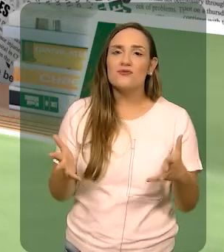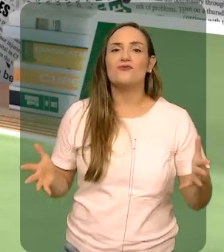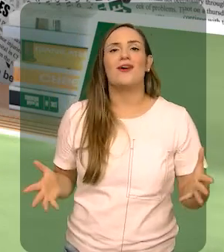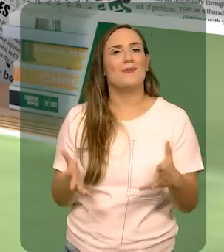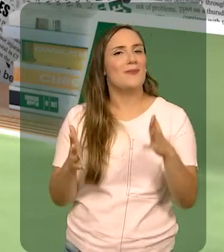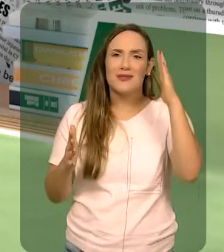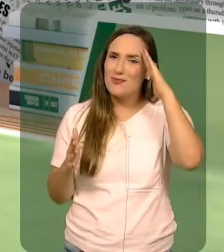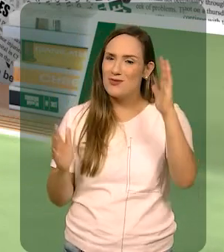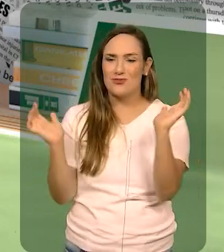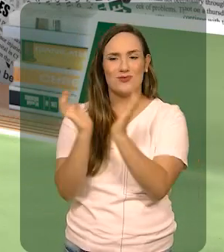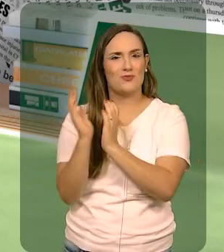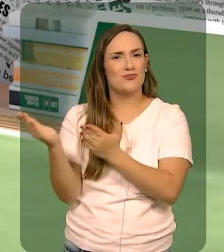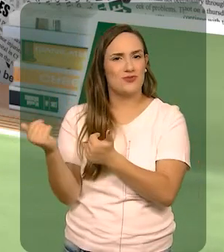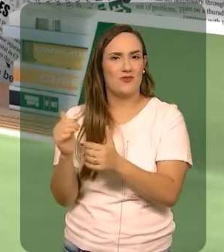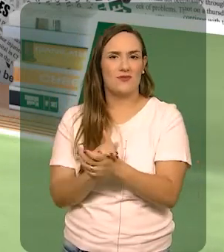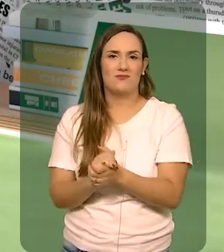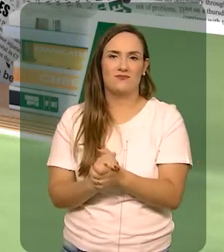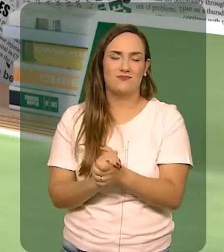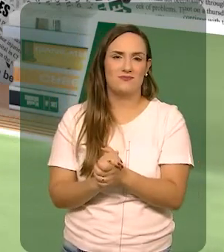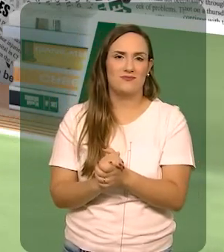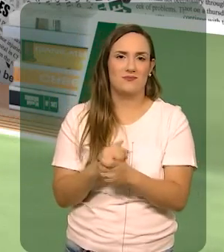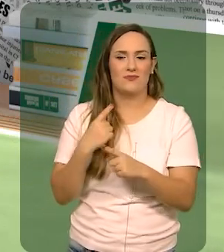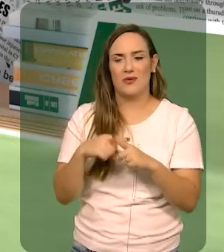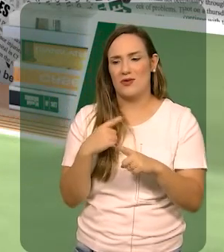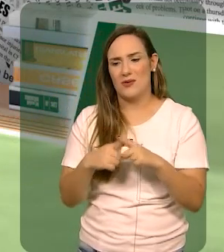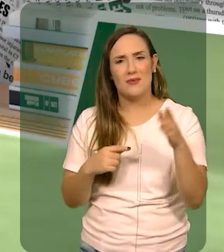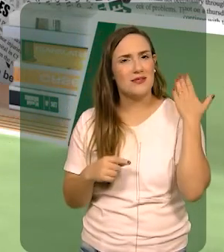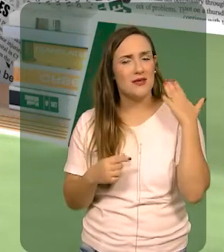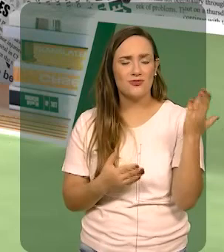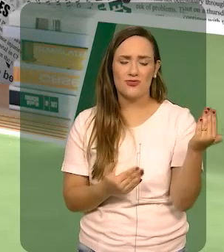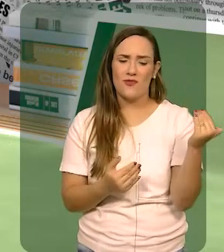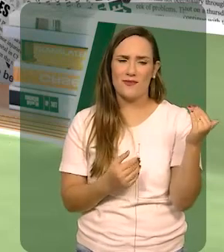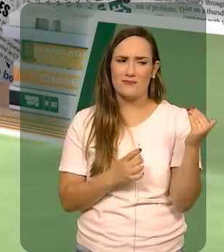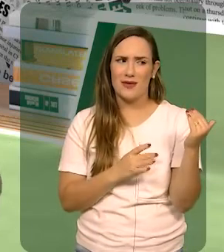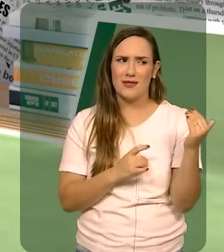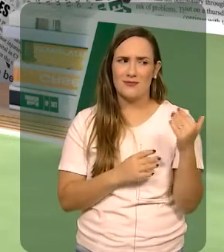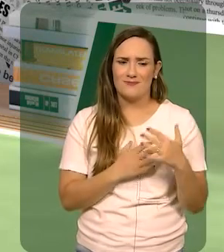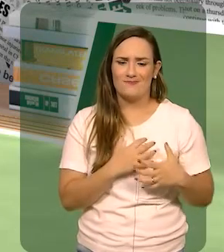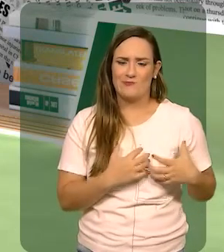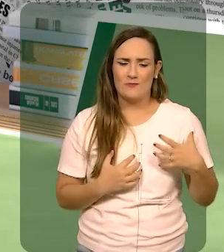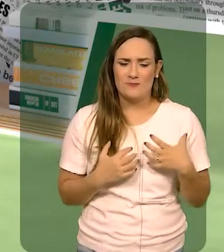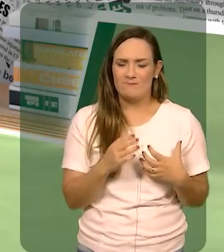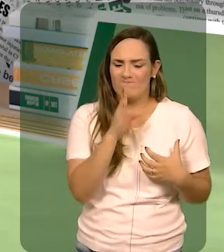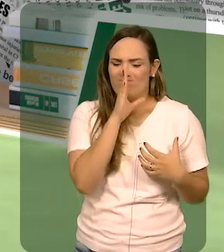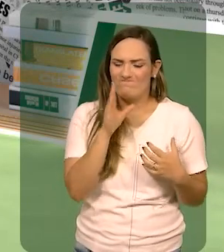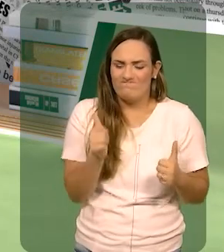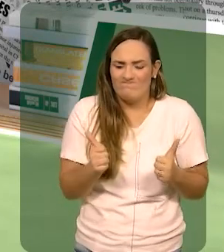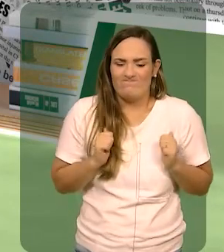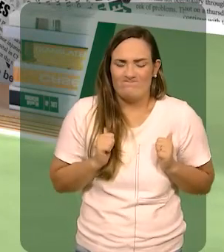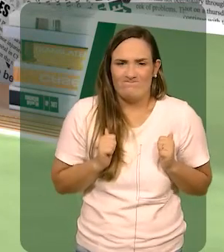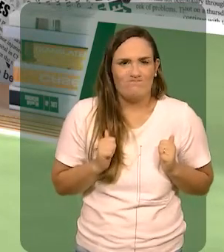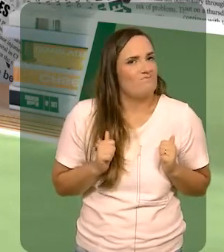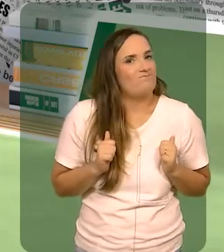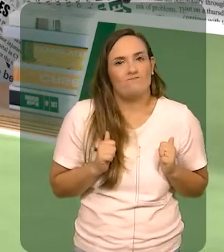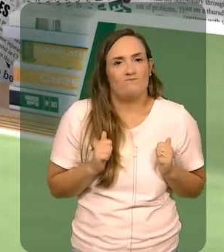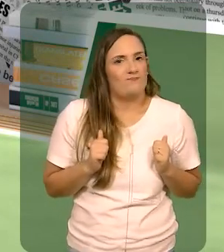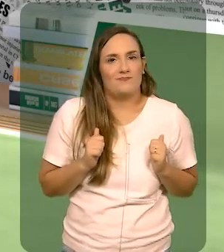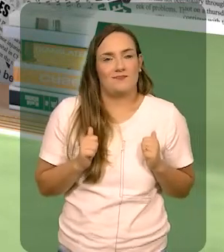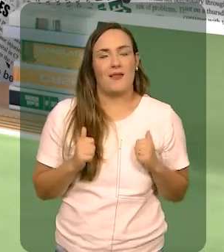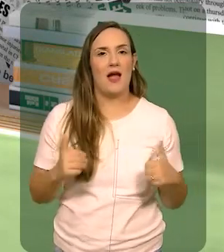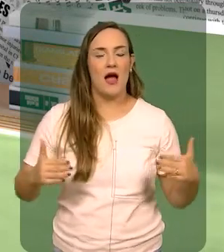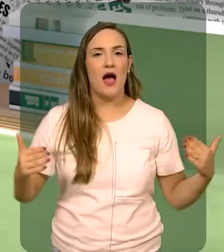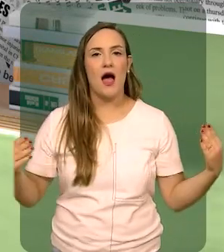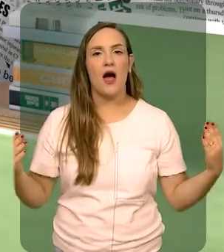indígenas, contribuiu muito. Por quê? Tirou aquela zona de conforto. Né? Uhum. Tirou aquele receio. Tirou aquele